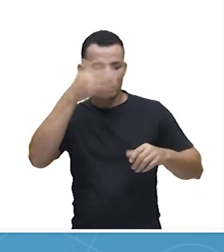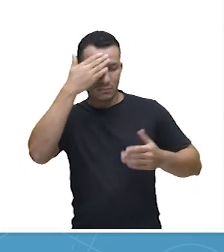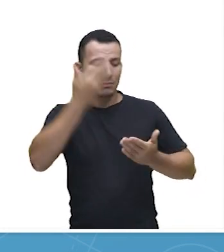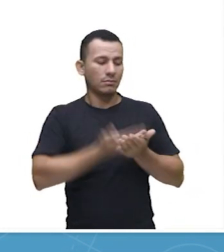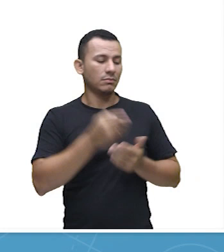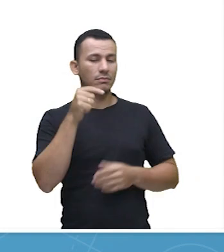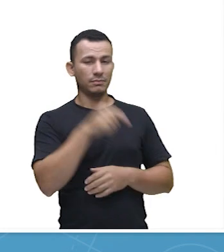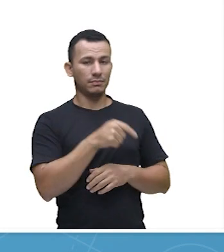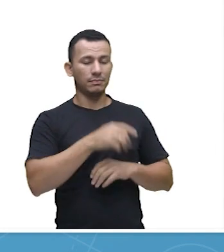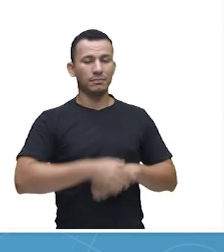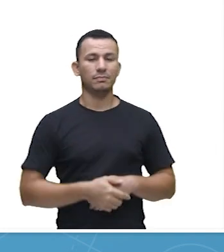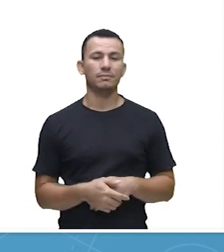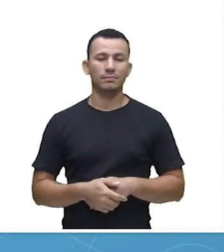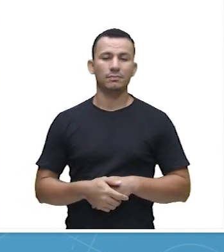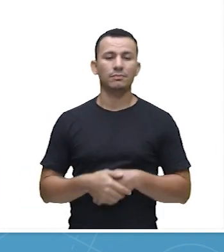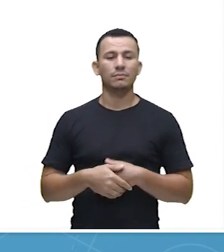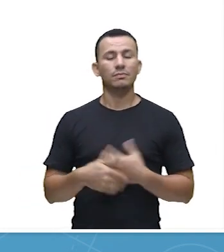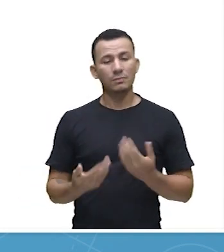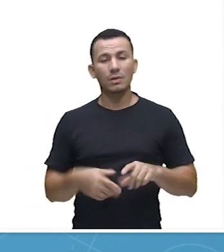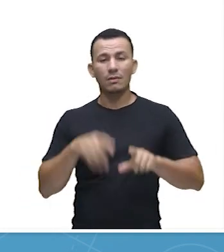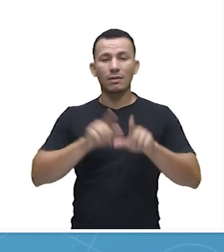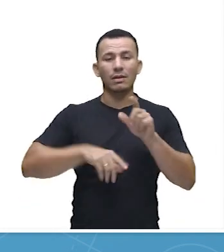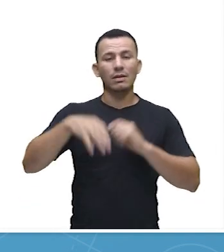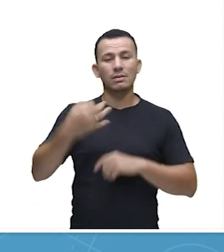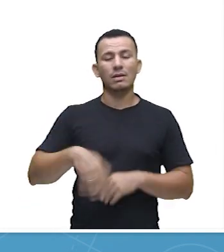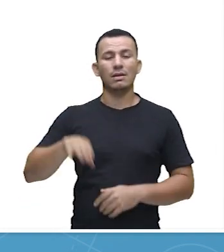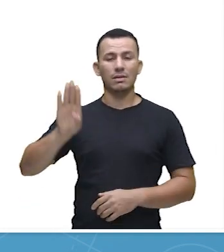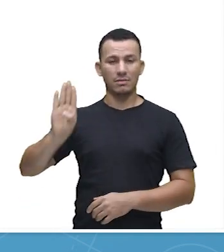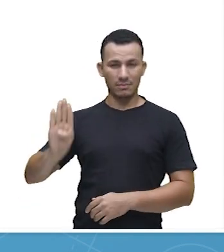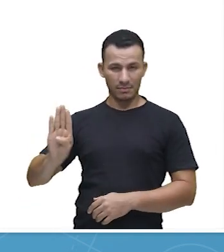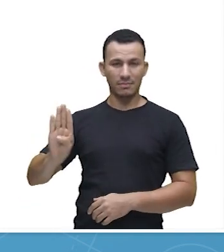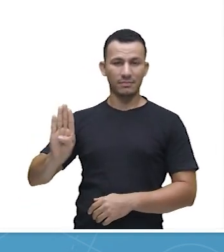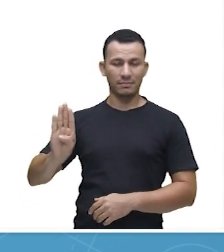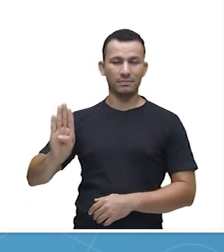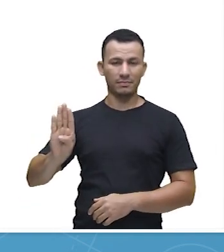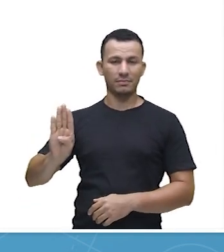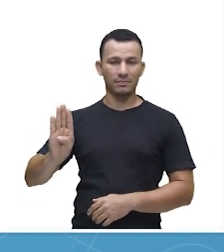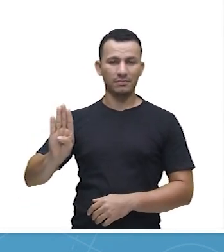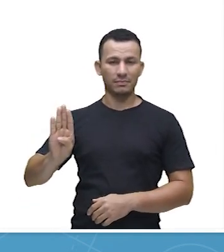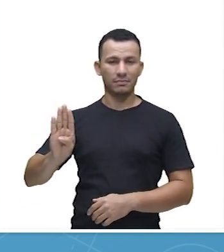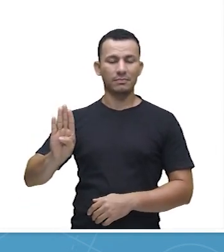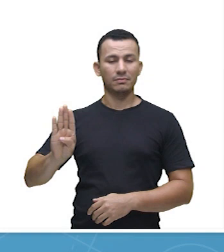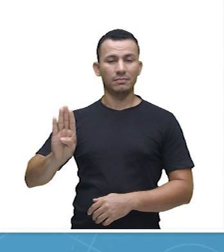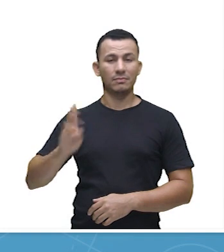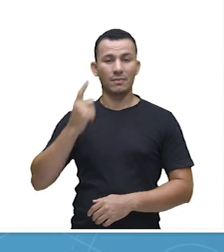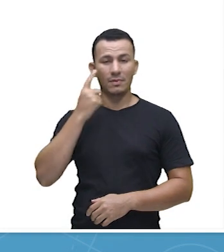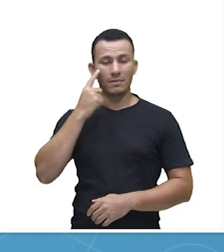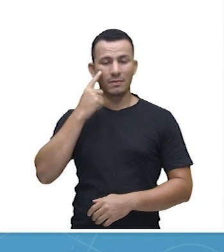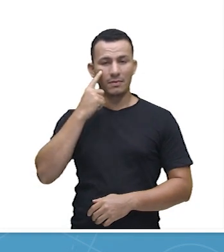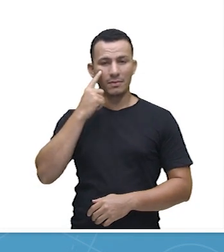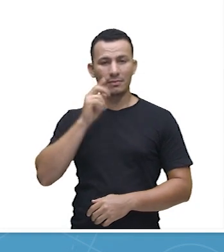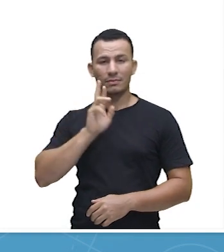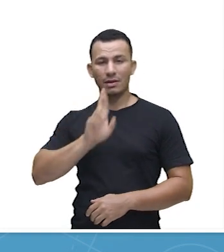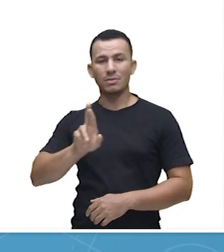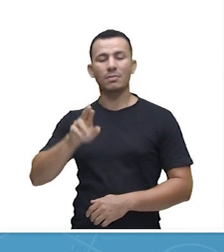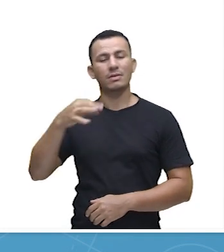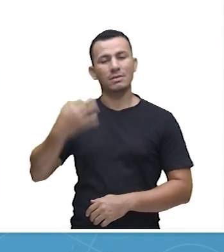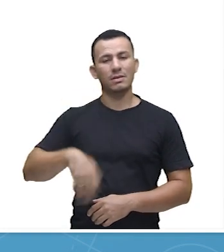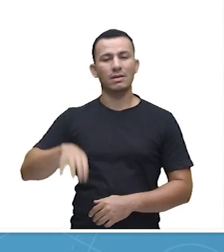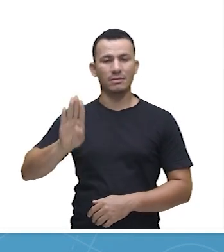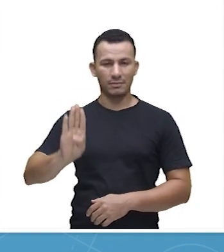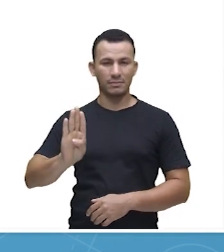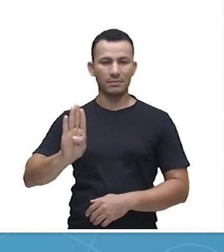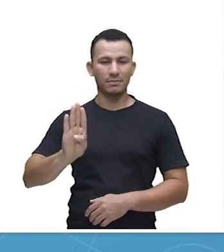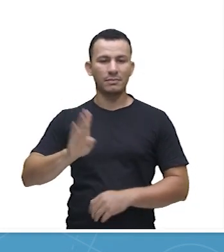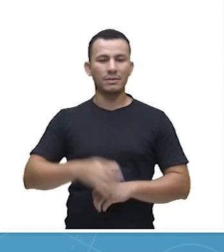a letra B, né? A letra B é a correta e é o que mostra o nosso gabarito. Olhem aí. Resposta à letra B, né? O